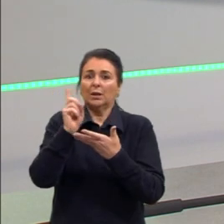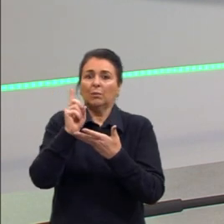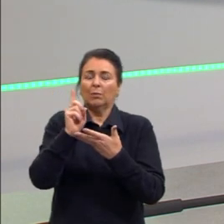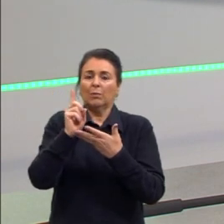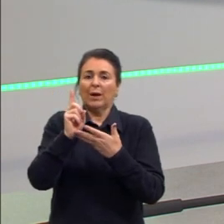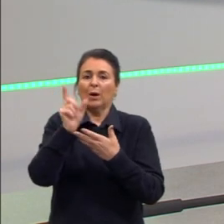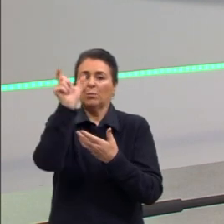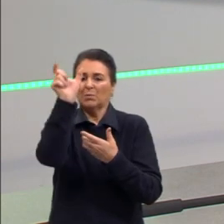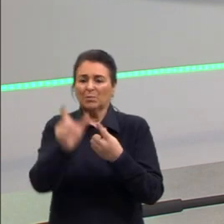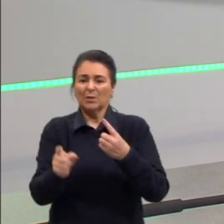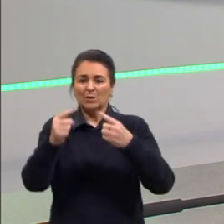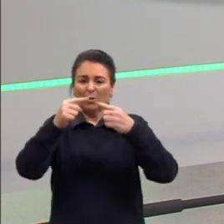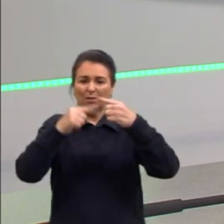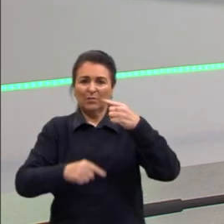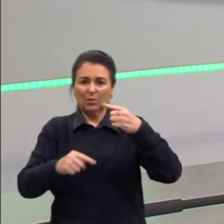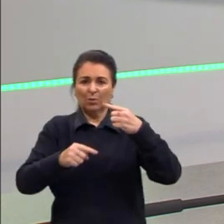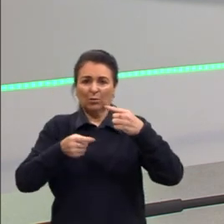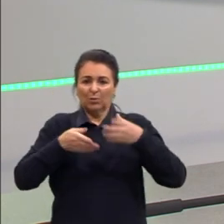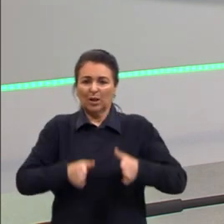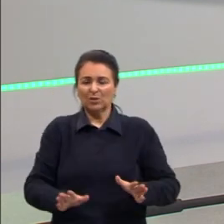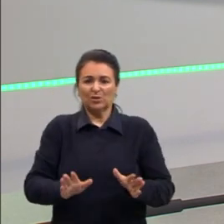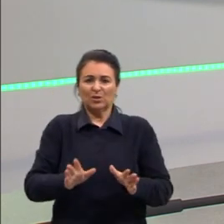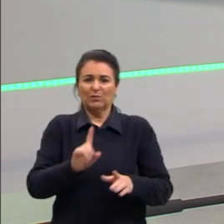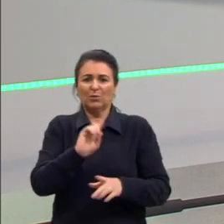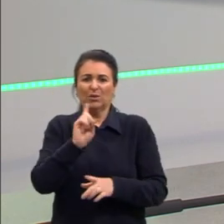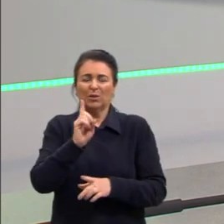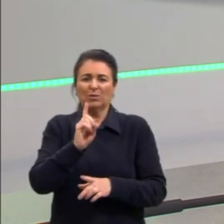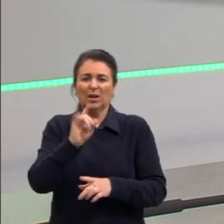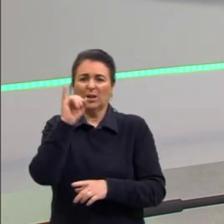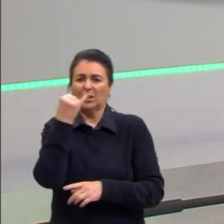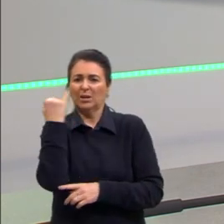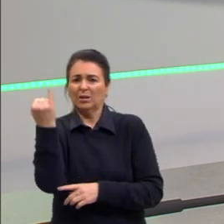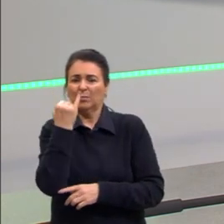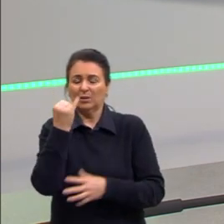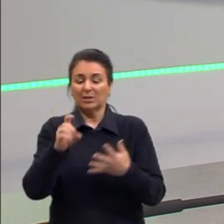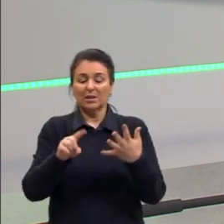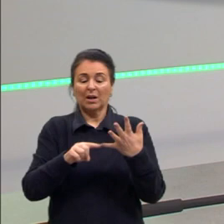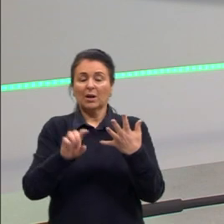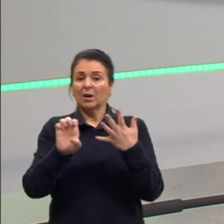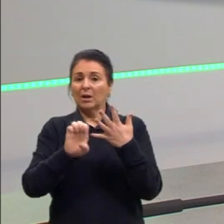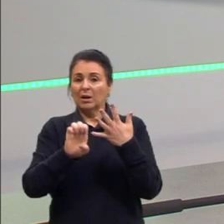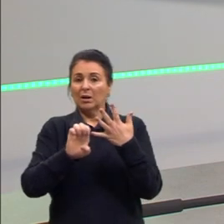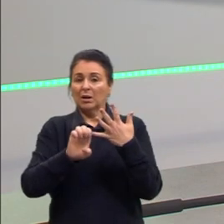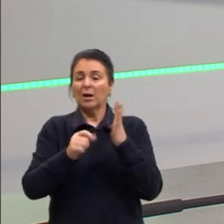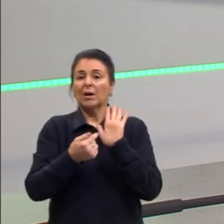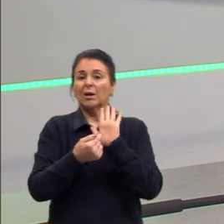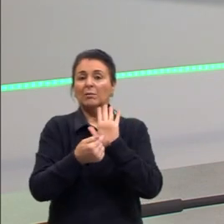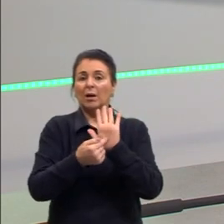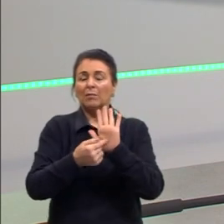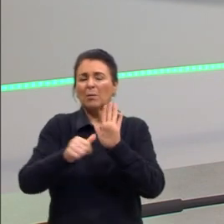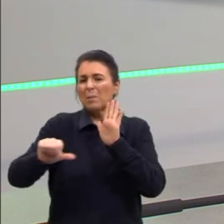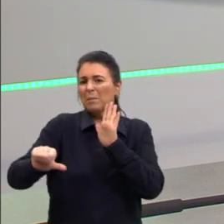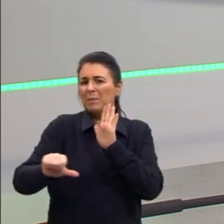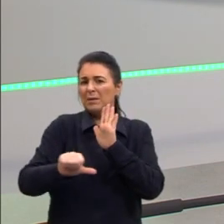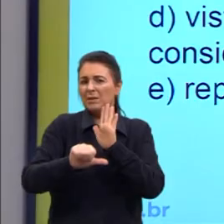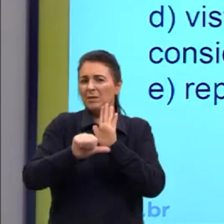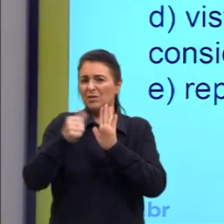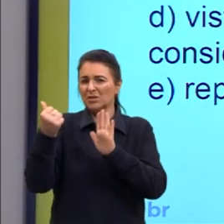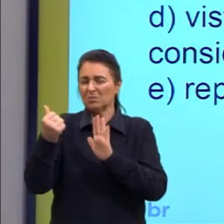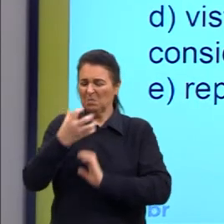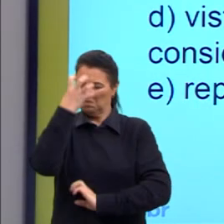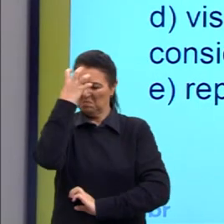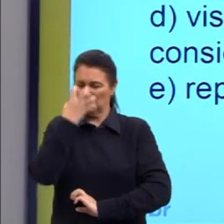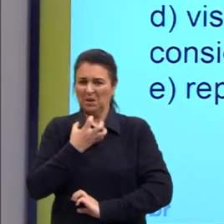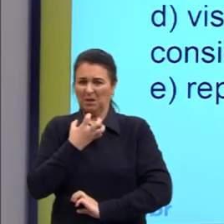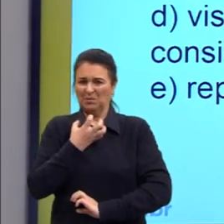um nativo selvagem agora ele é um herói e é representado como primitivo ferozes de uma usa extintos